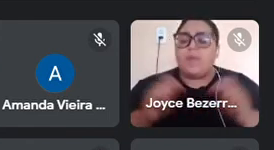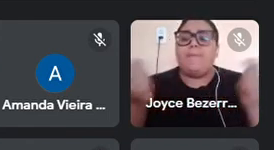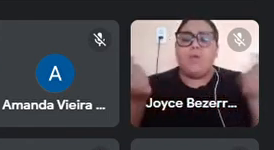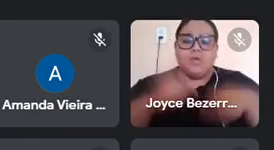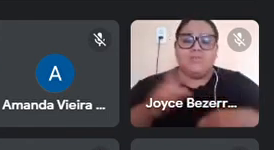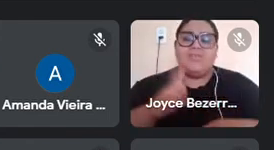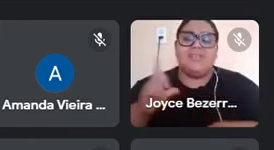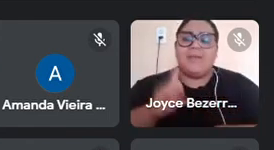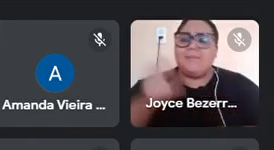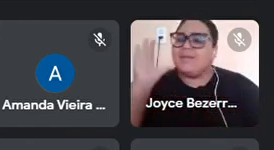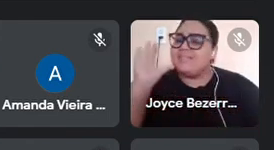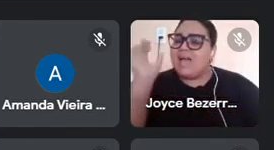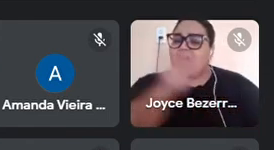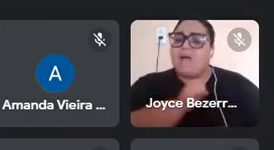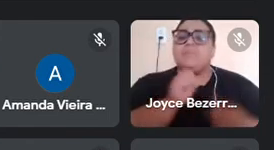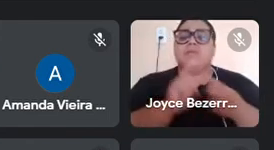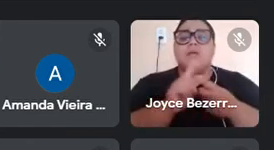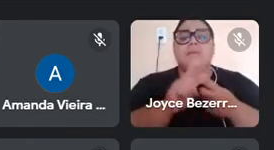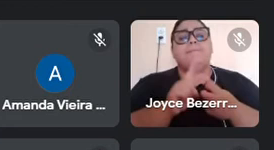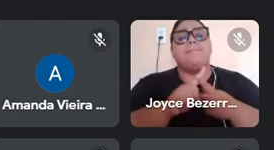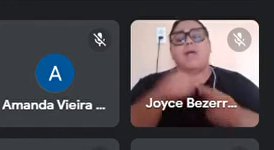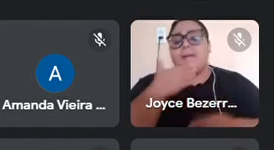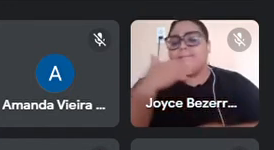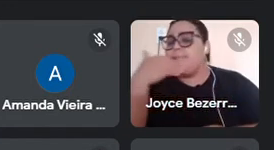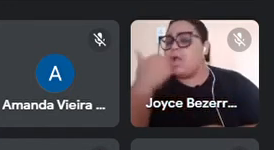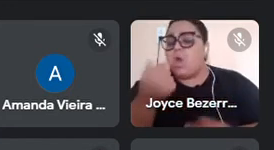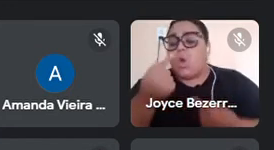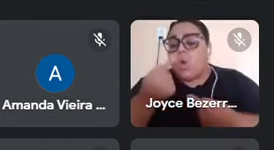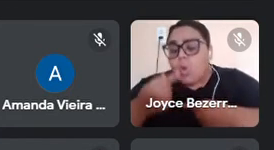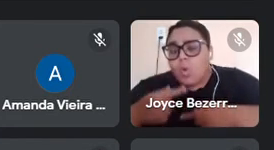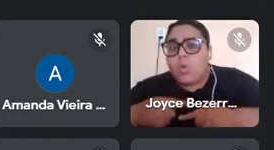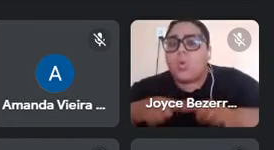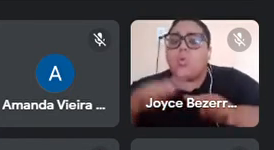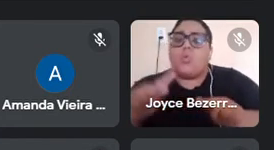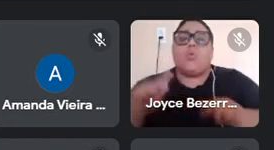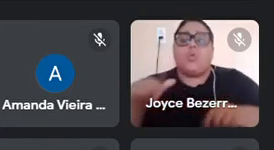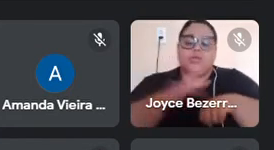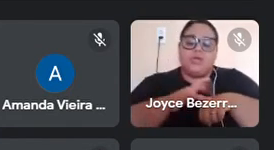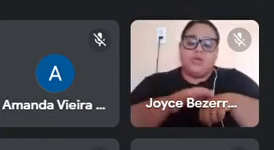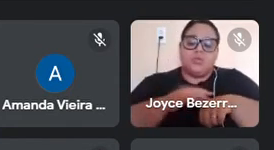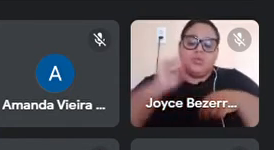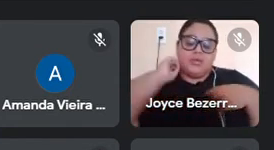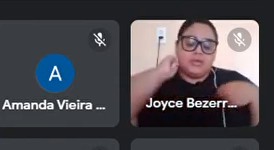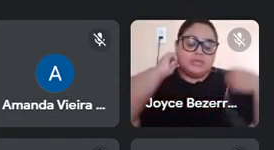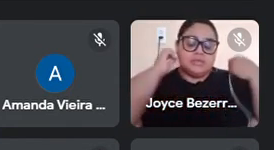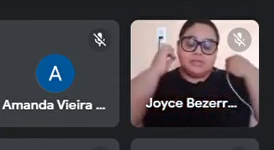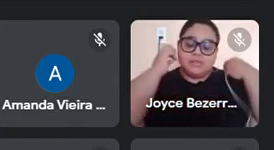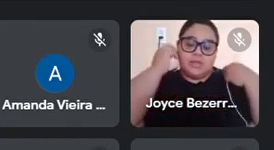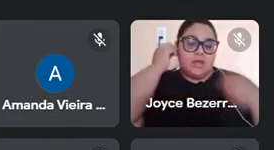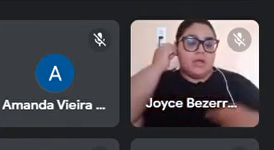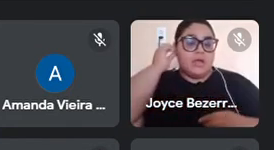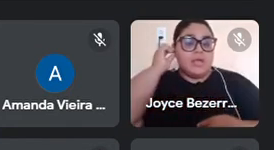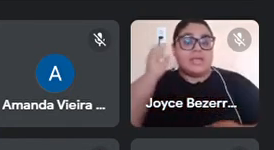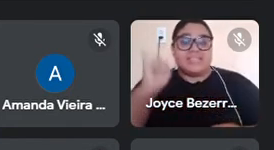mais rápida e muito mais eficaz contra aquele micro-organismo. Se eu pego uma vacina de apenas